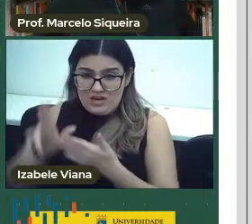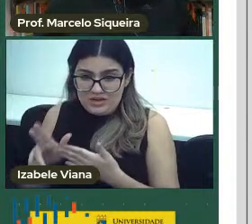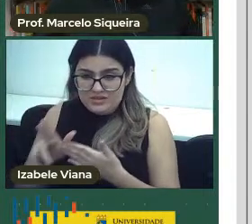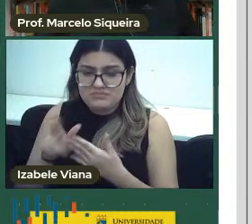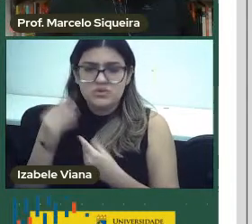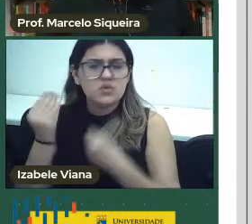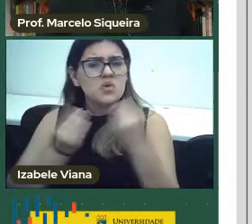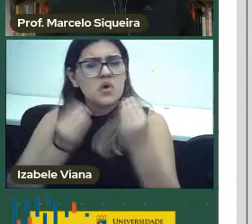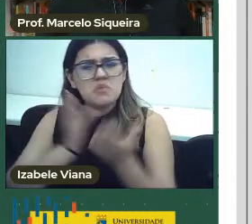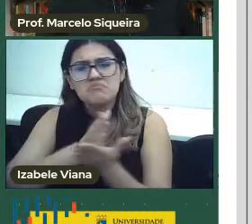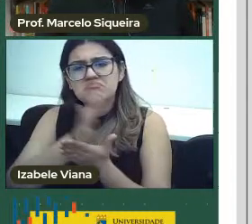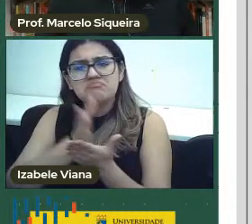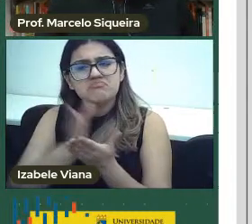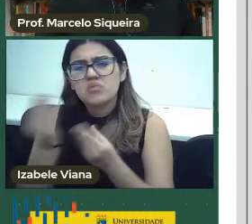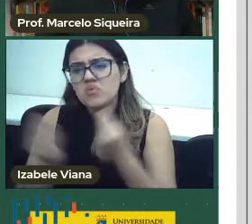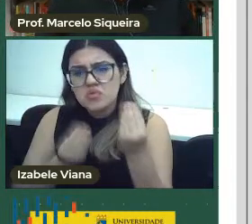explicação.